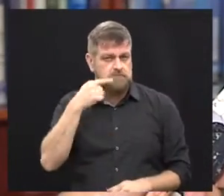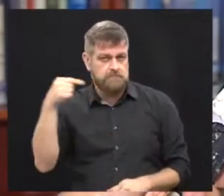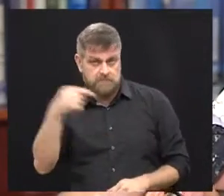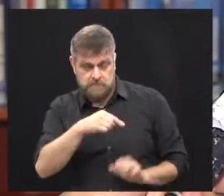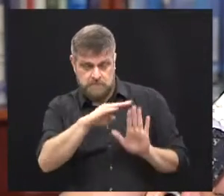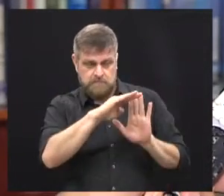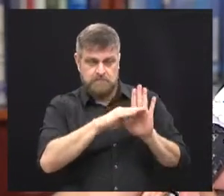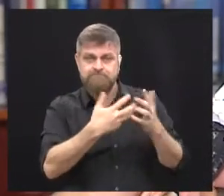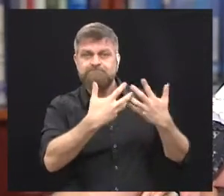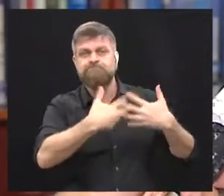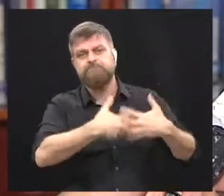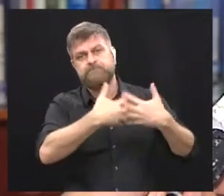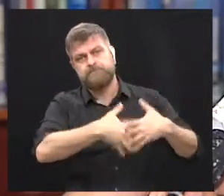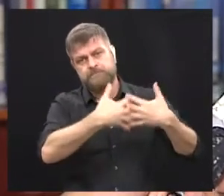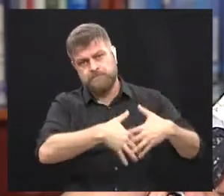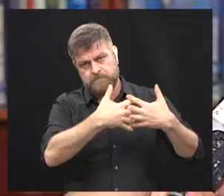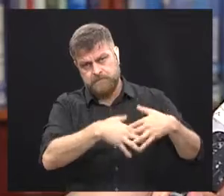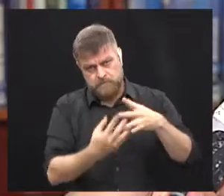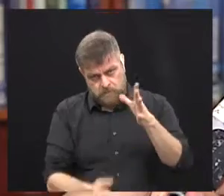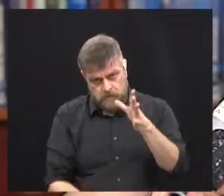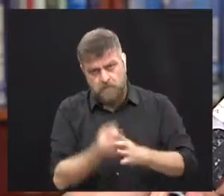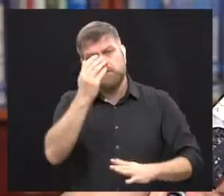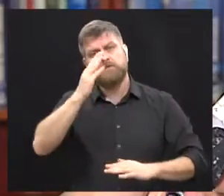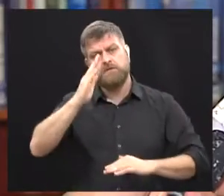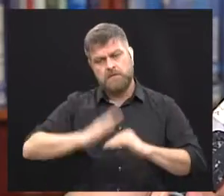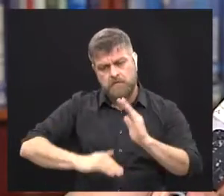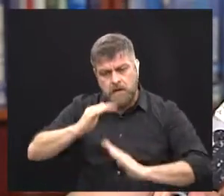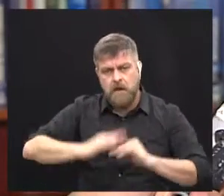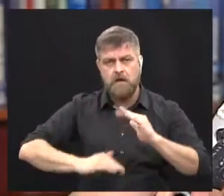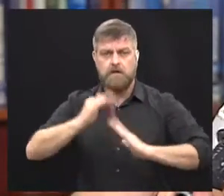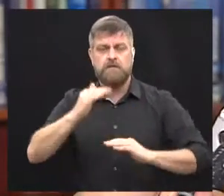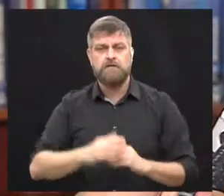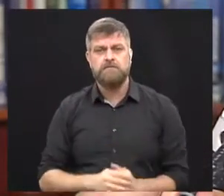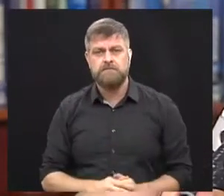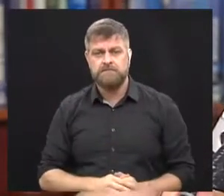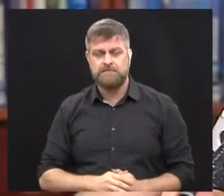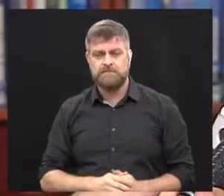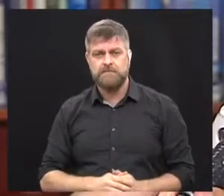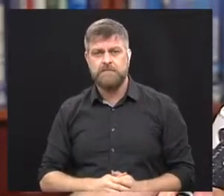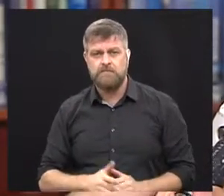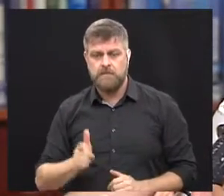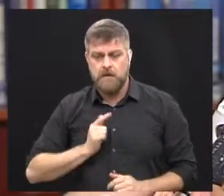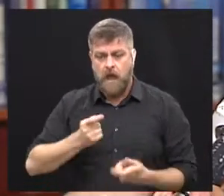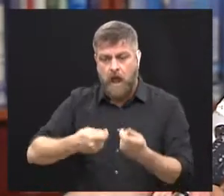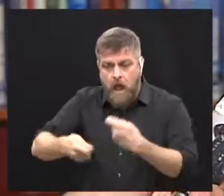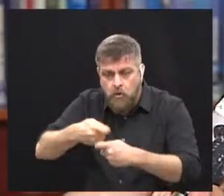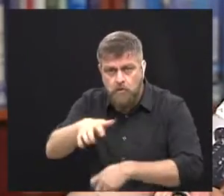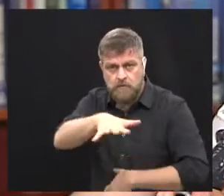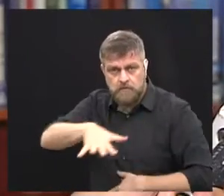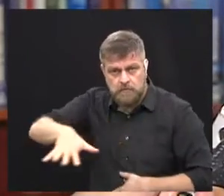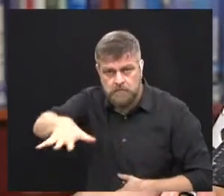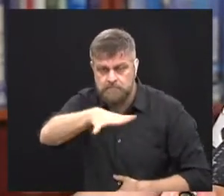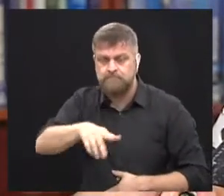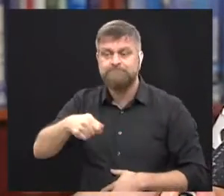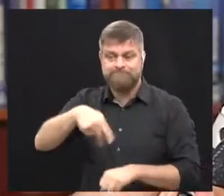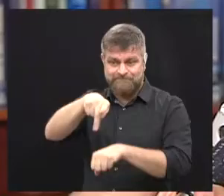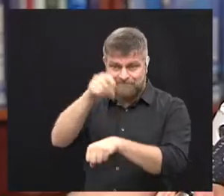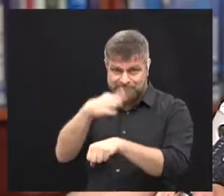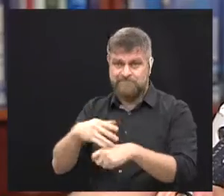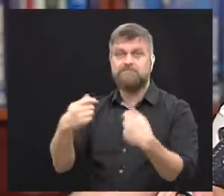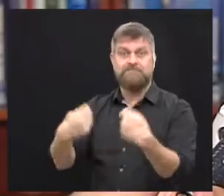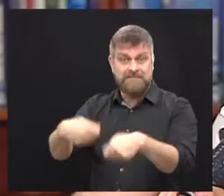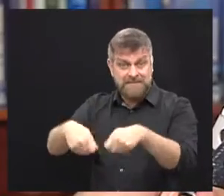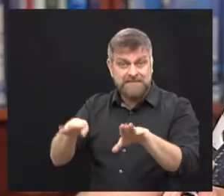governo seja efetivado, né? Seja efetivado do ponto de vista econômico, que é o que o país precisa, e